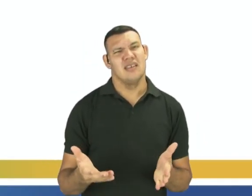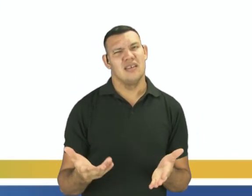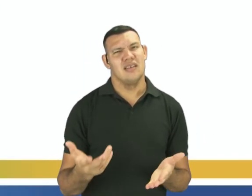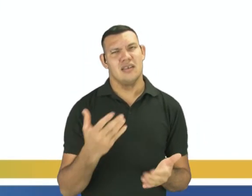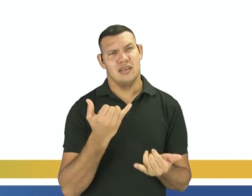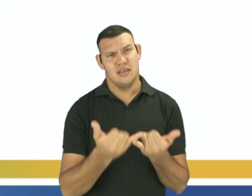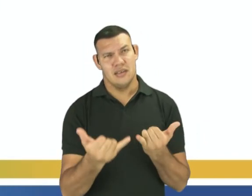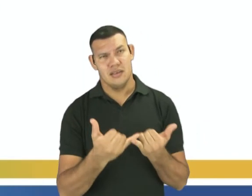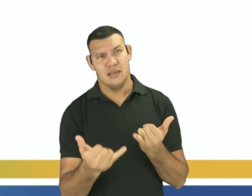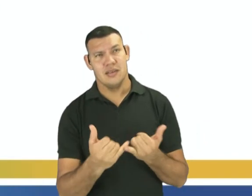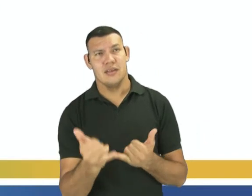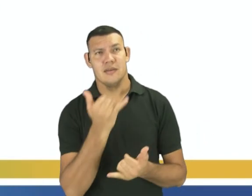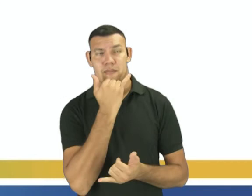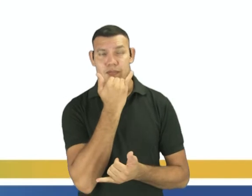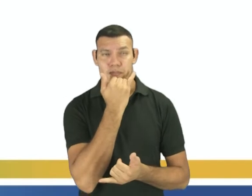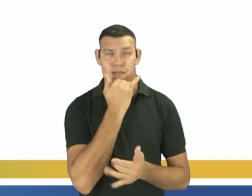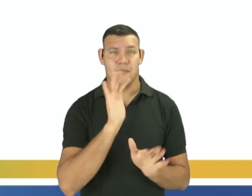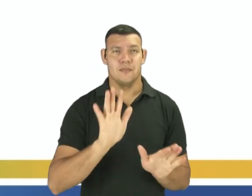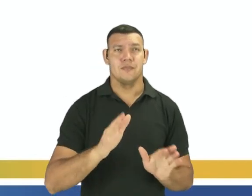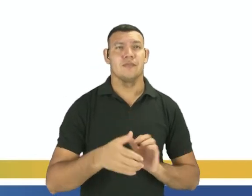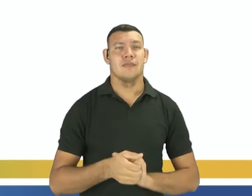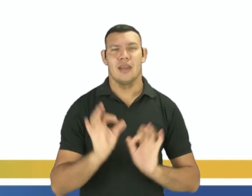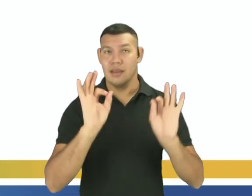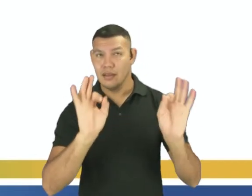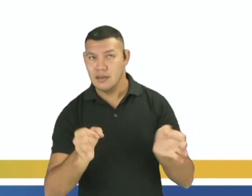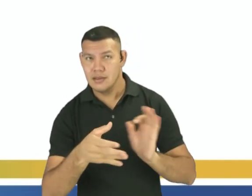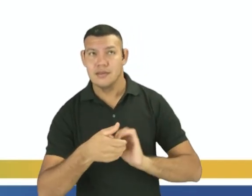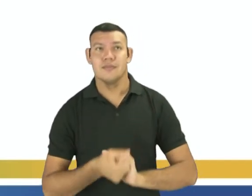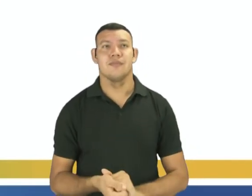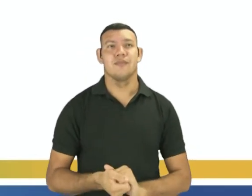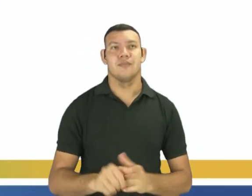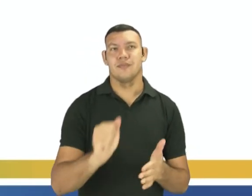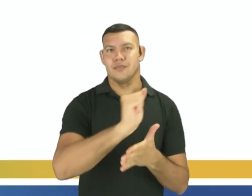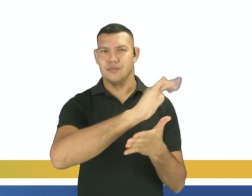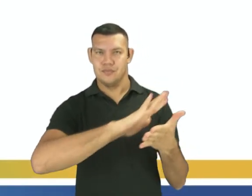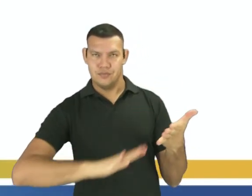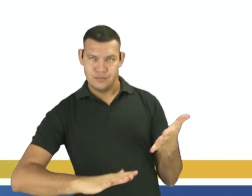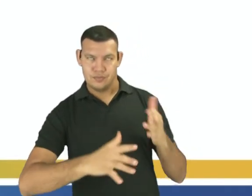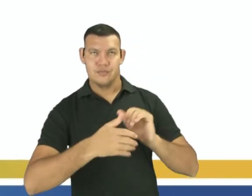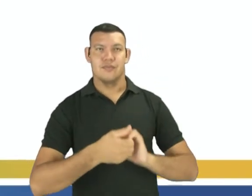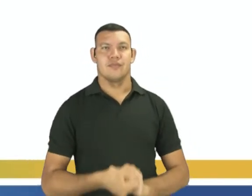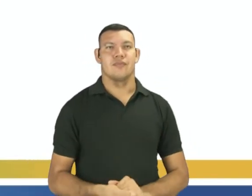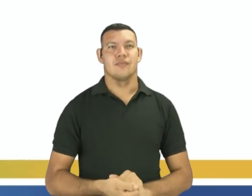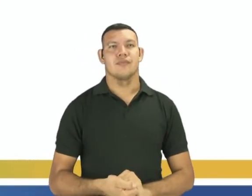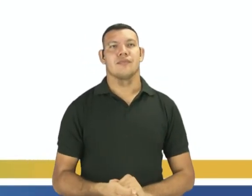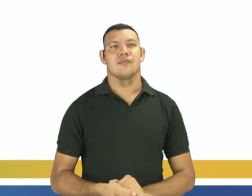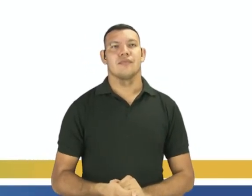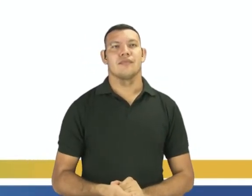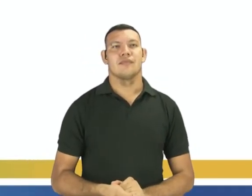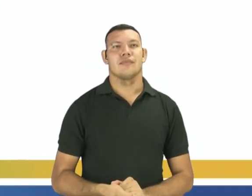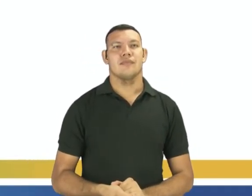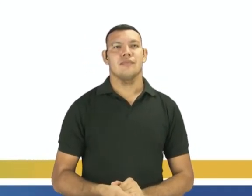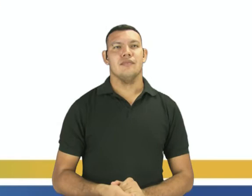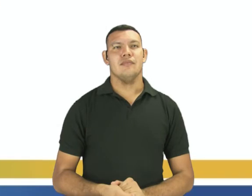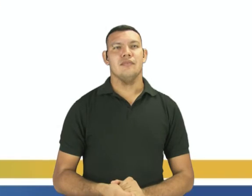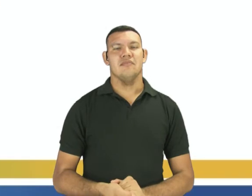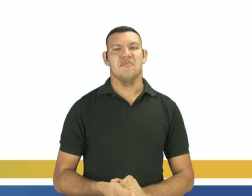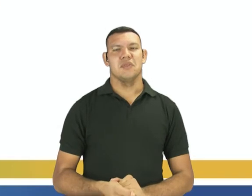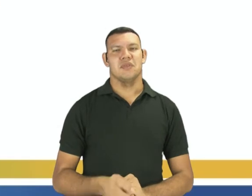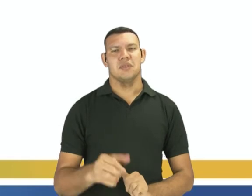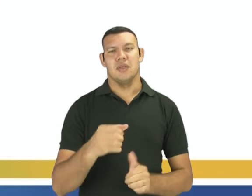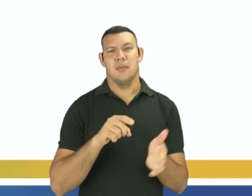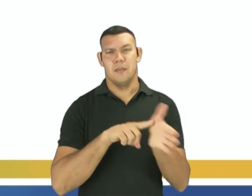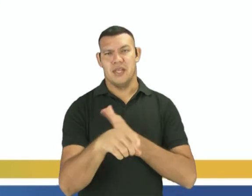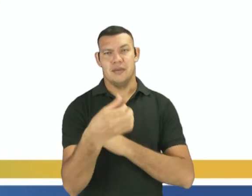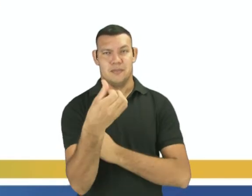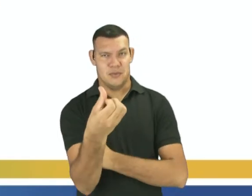I'm sorry, ok? Certo? Vamos então para um exercício de 6 questõezinhas rápidas para a